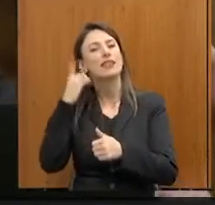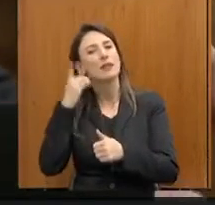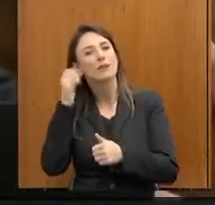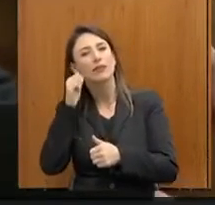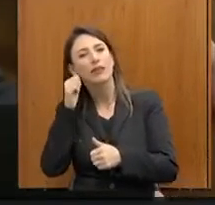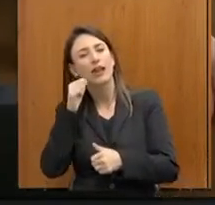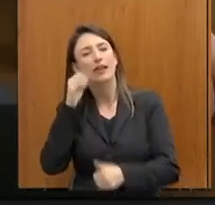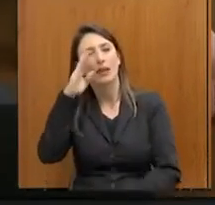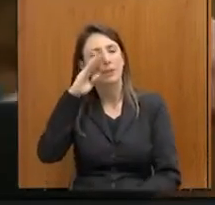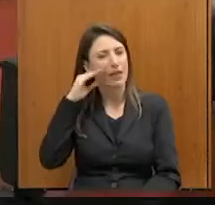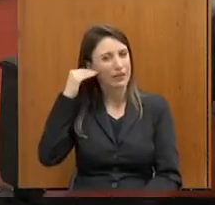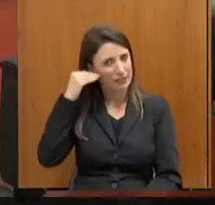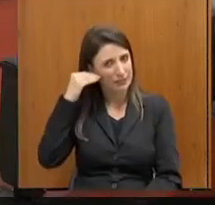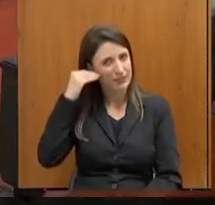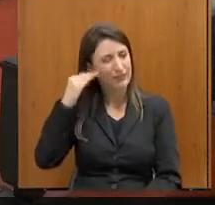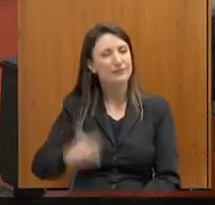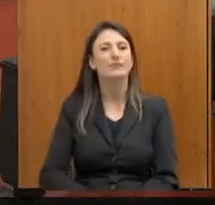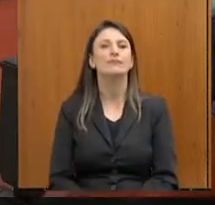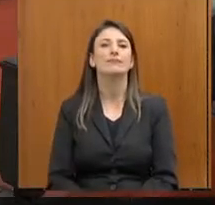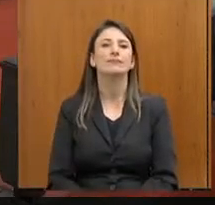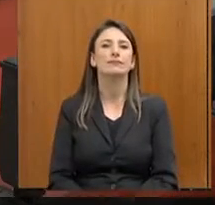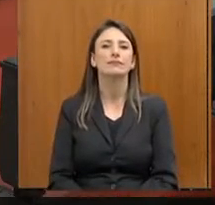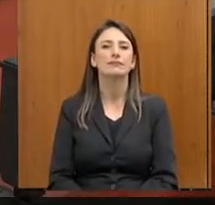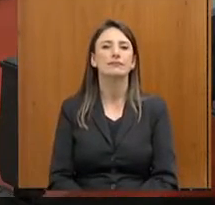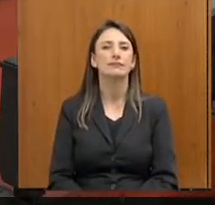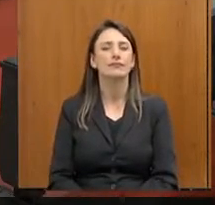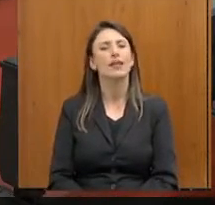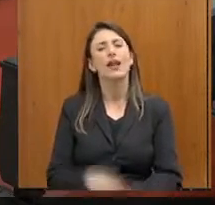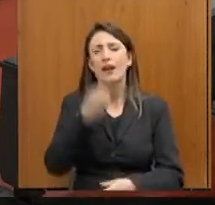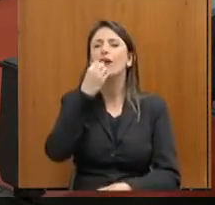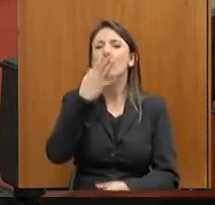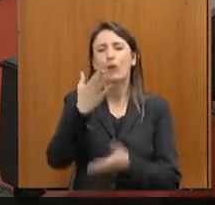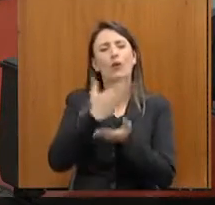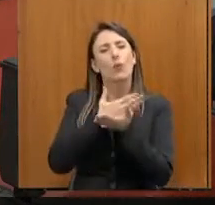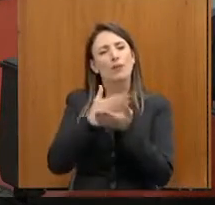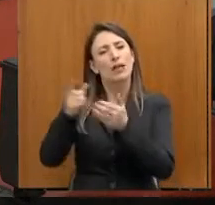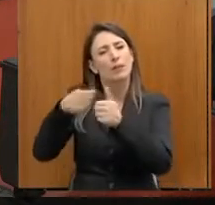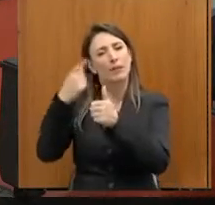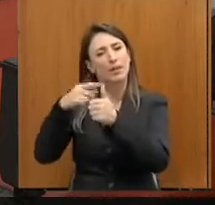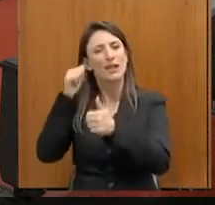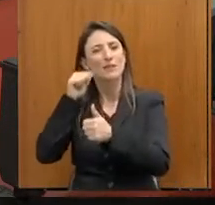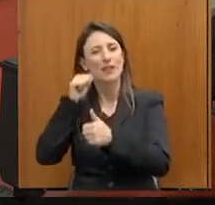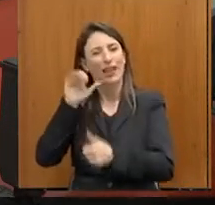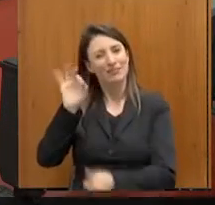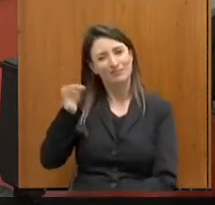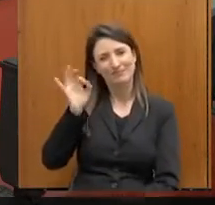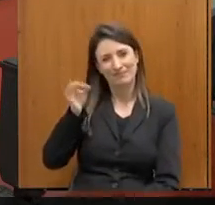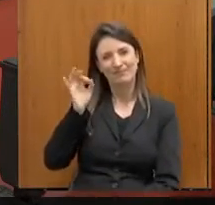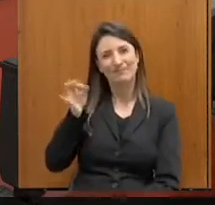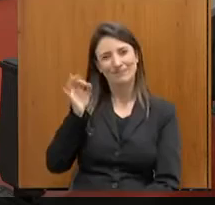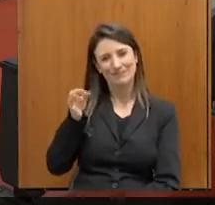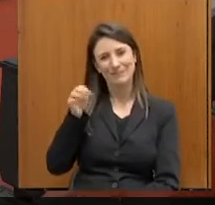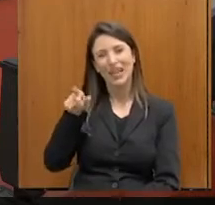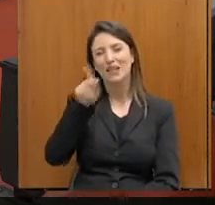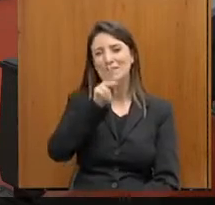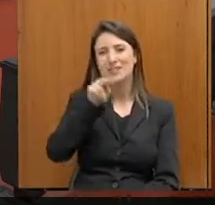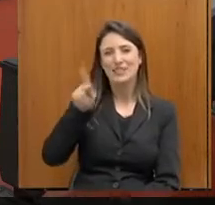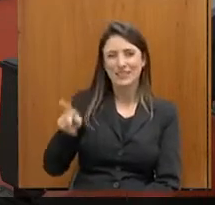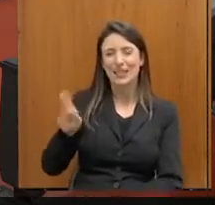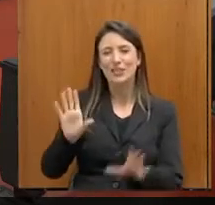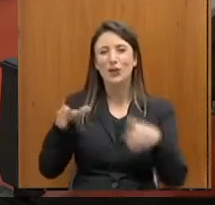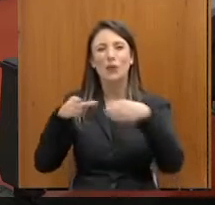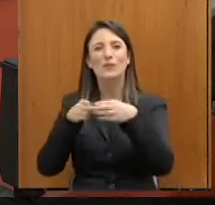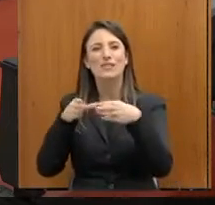Cerqueira É sempre bom começar por uma mulher né deputada presidente da Comissão de Educação